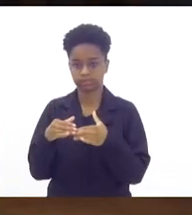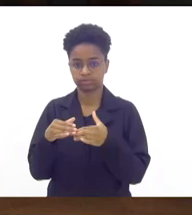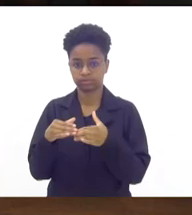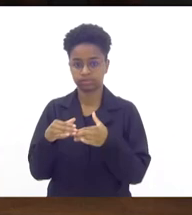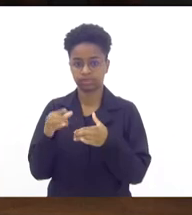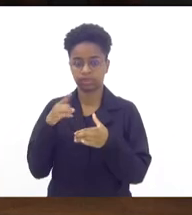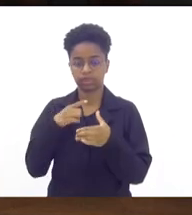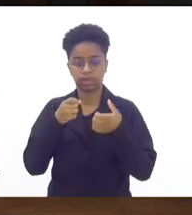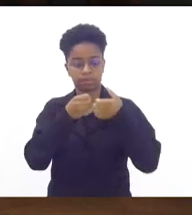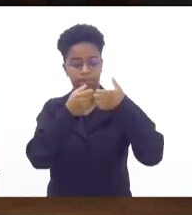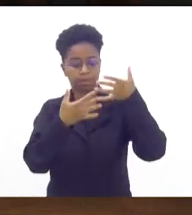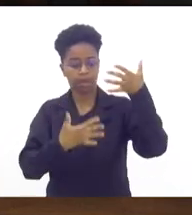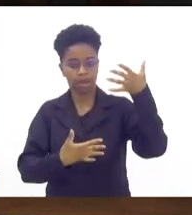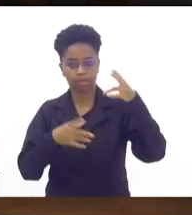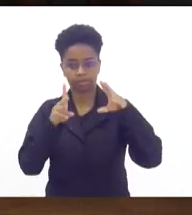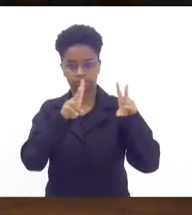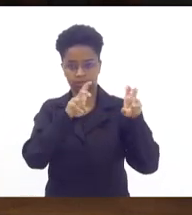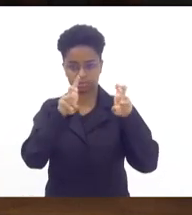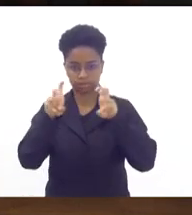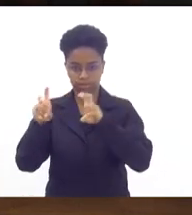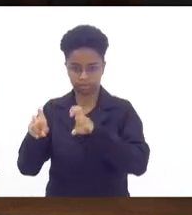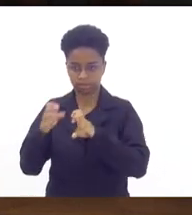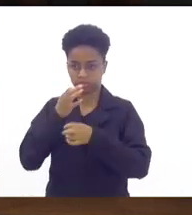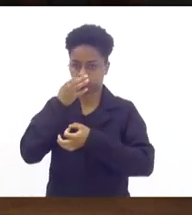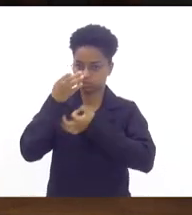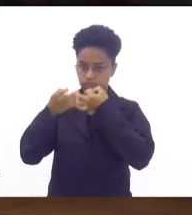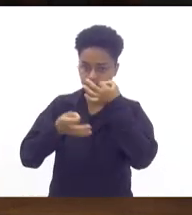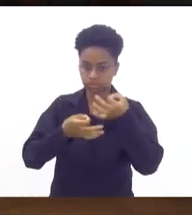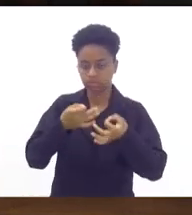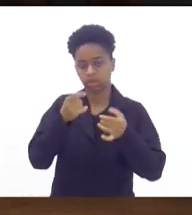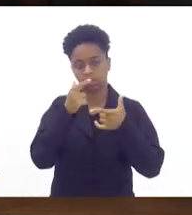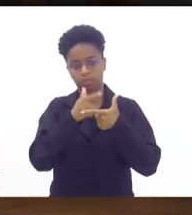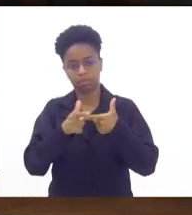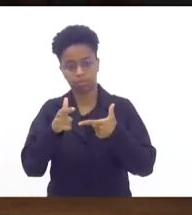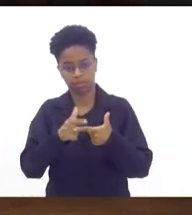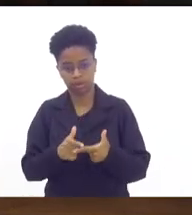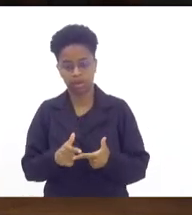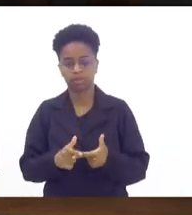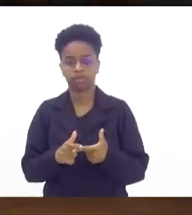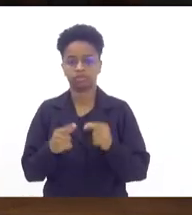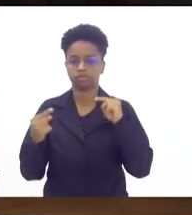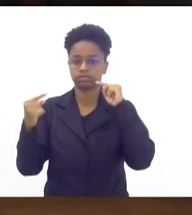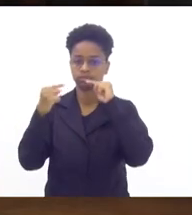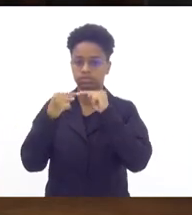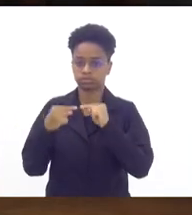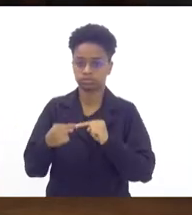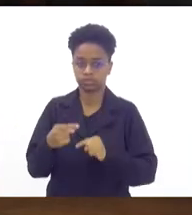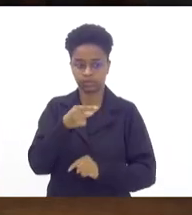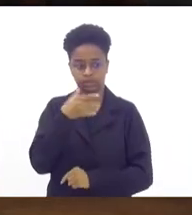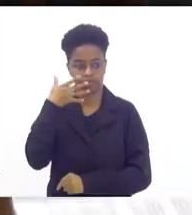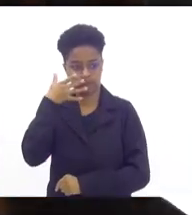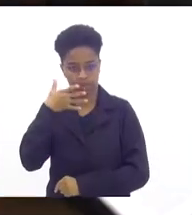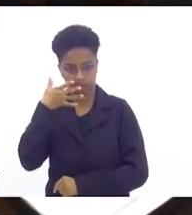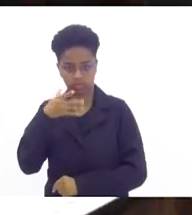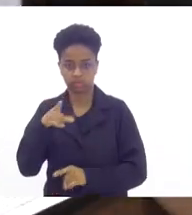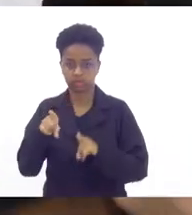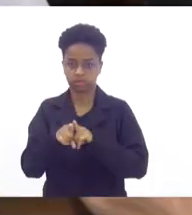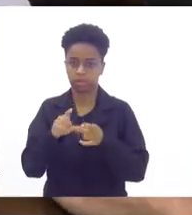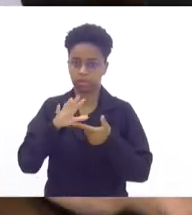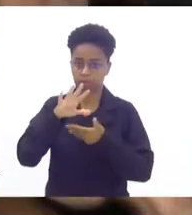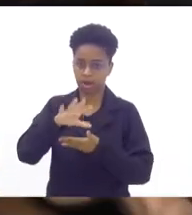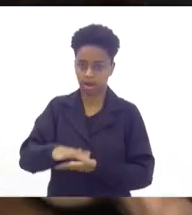os assuntos as questões né pertinente é o que ele falou o mapa